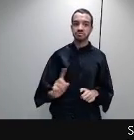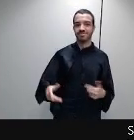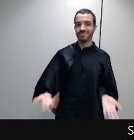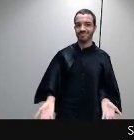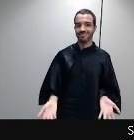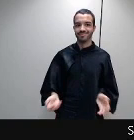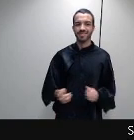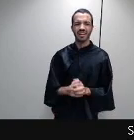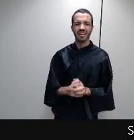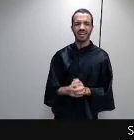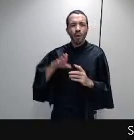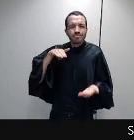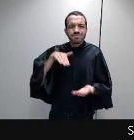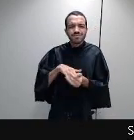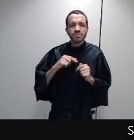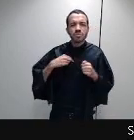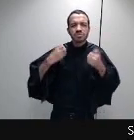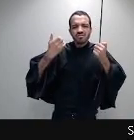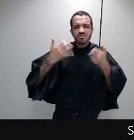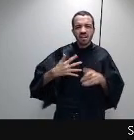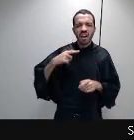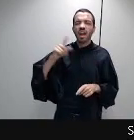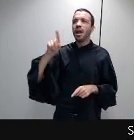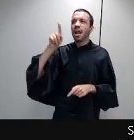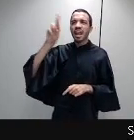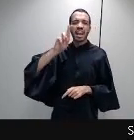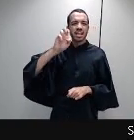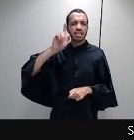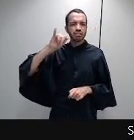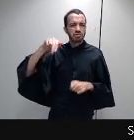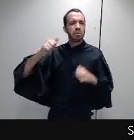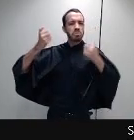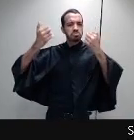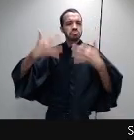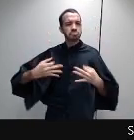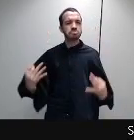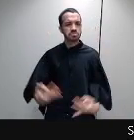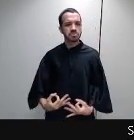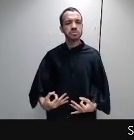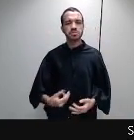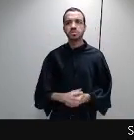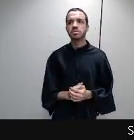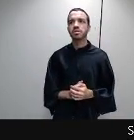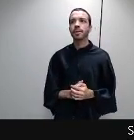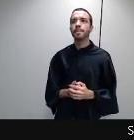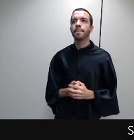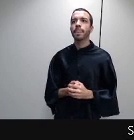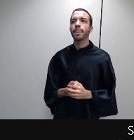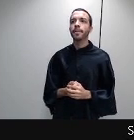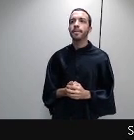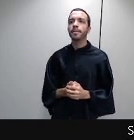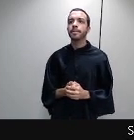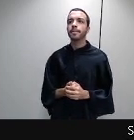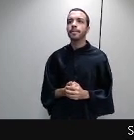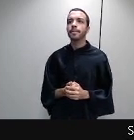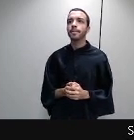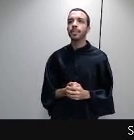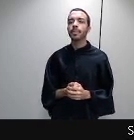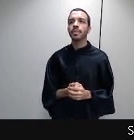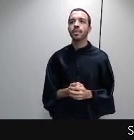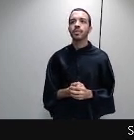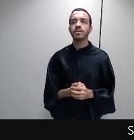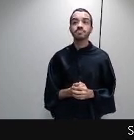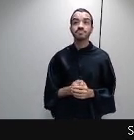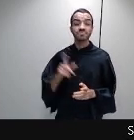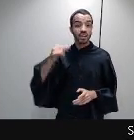no fundo a menina Regina se fosse tudo bem A questão é não precisar antigo e a Fazenda ao